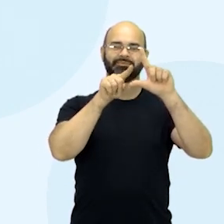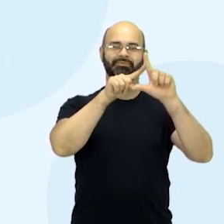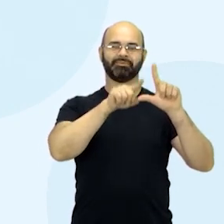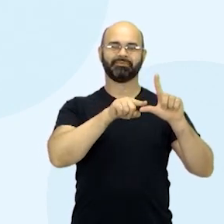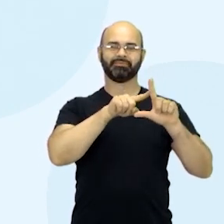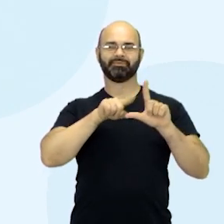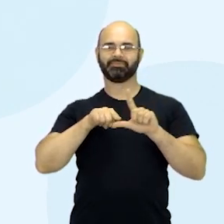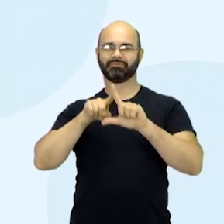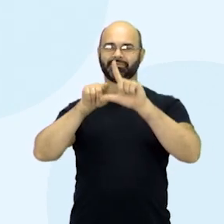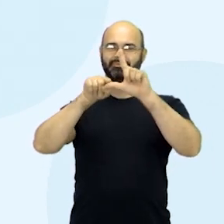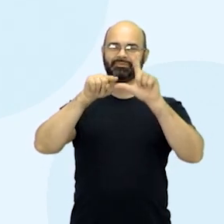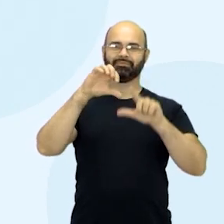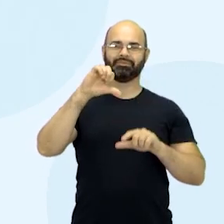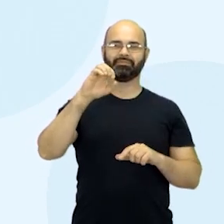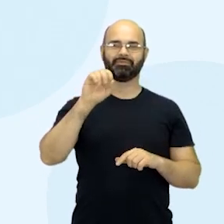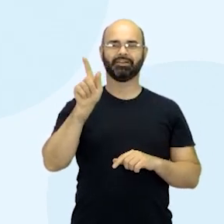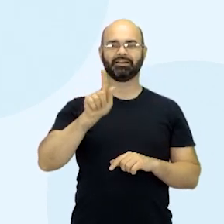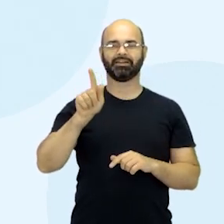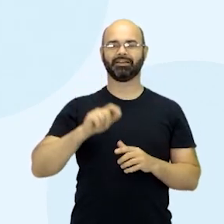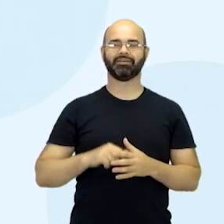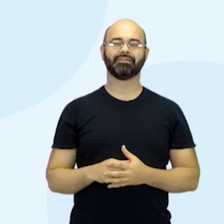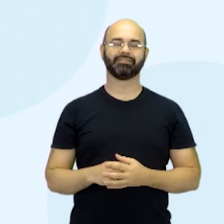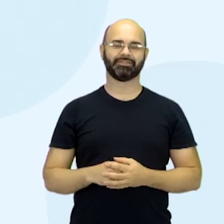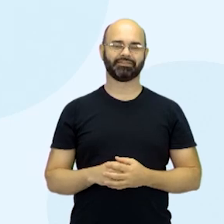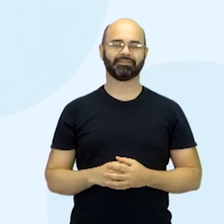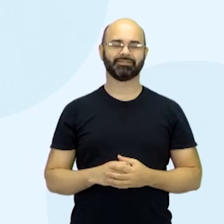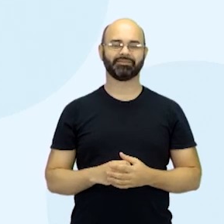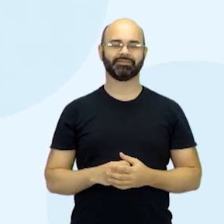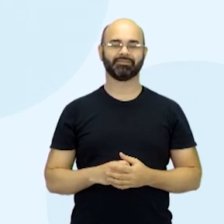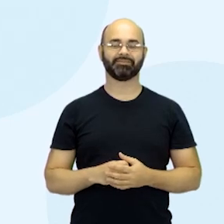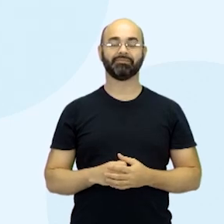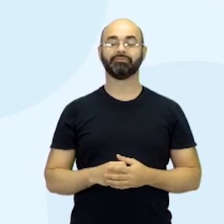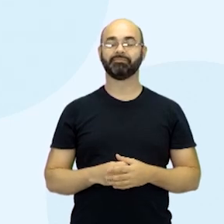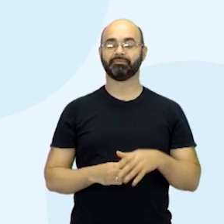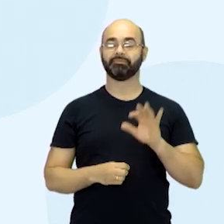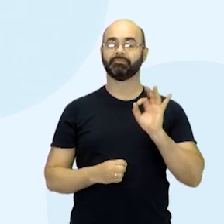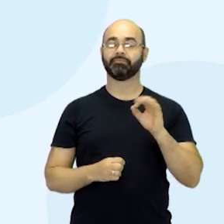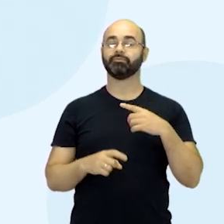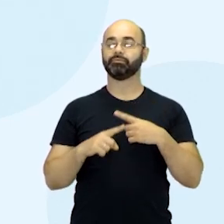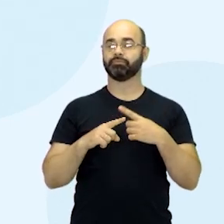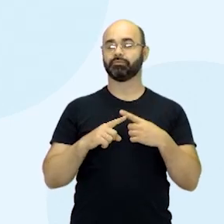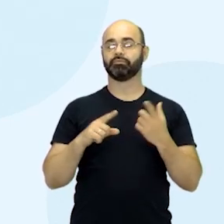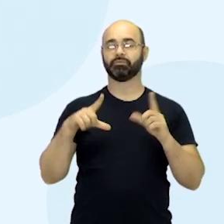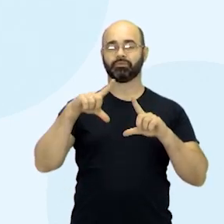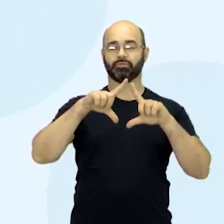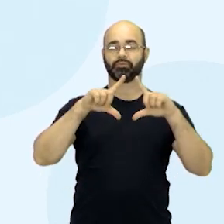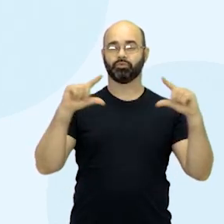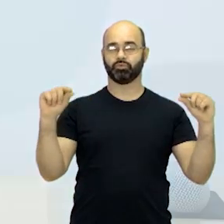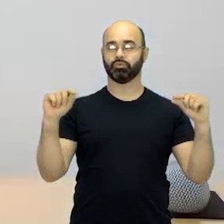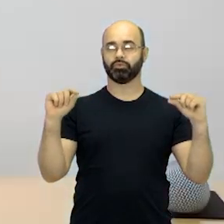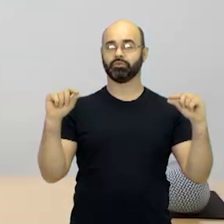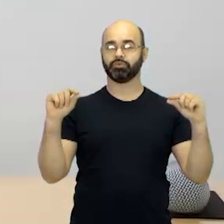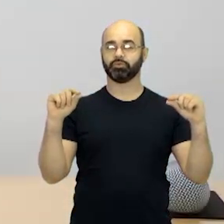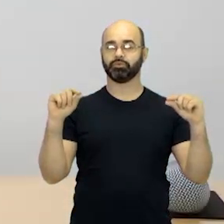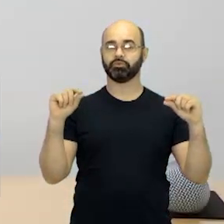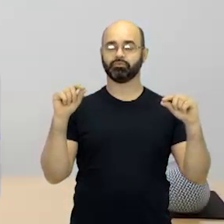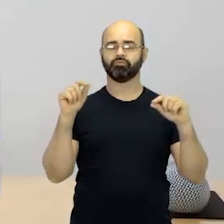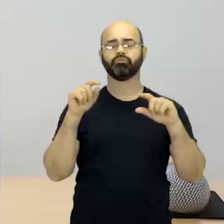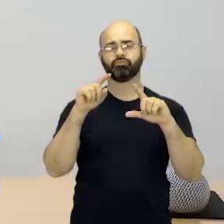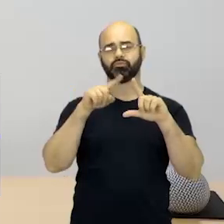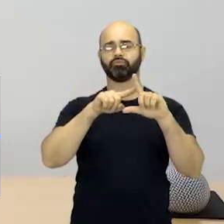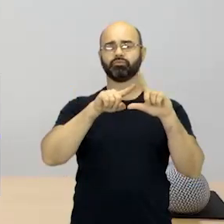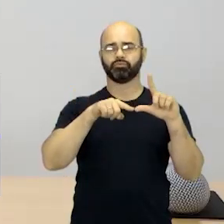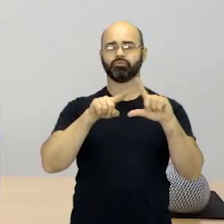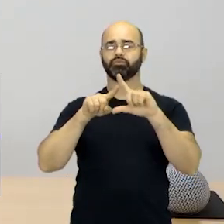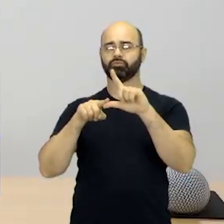aí. Beleza? Só vou fazer mais um adendinho, Por então. favor, por favor. Porque os losangos, no geral, ele tem dois pares de ângulos iguais, né?